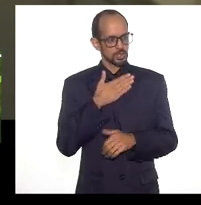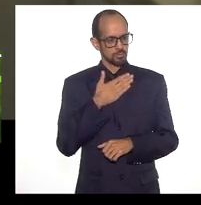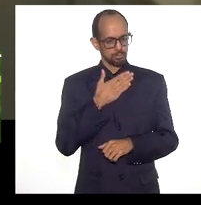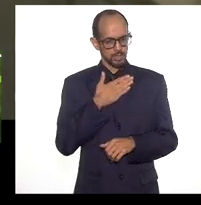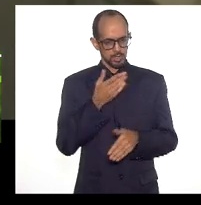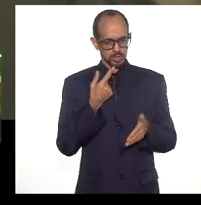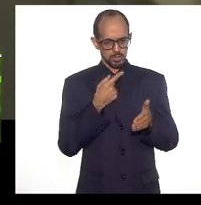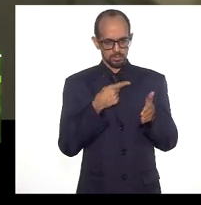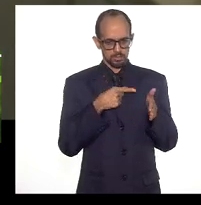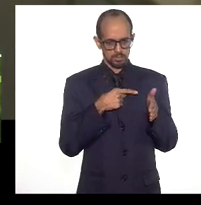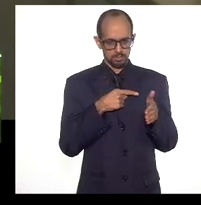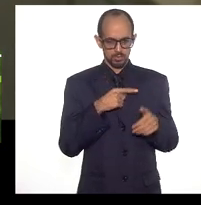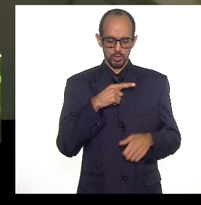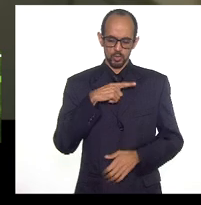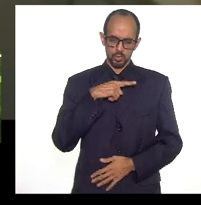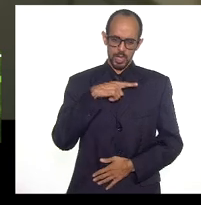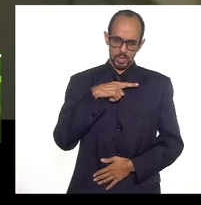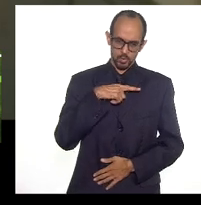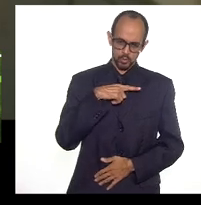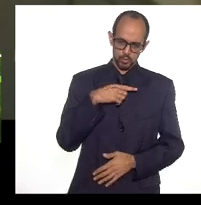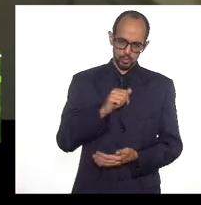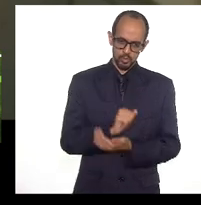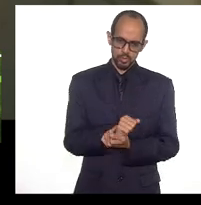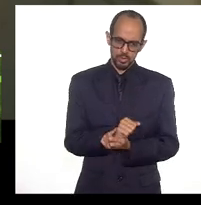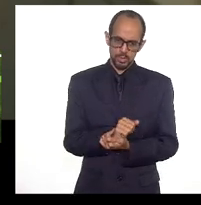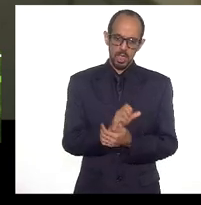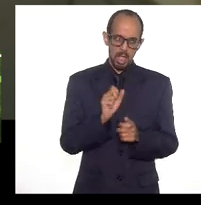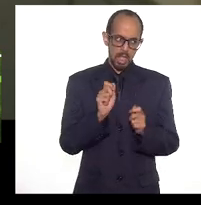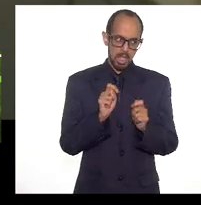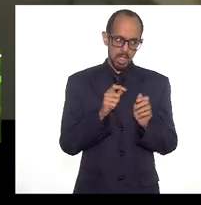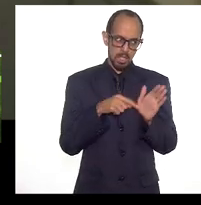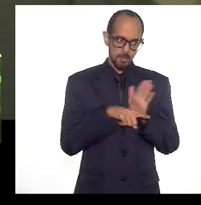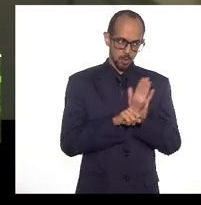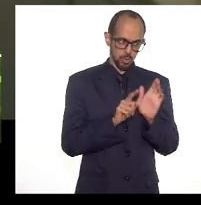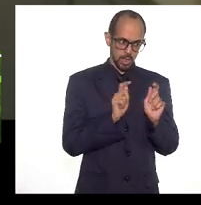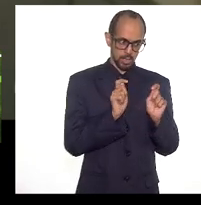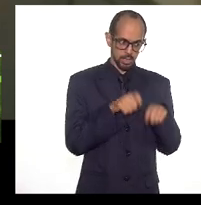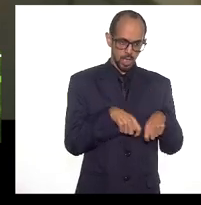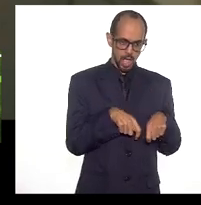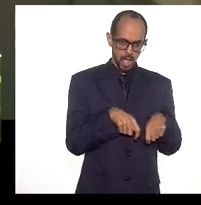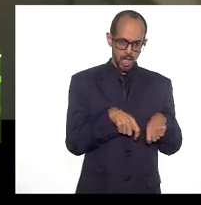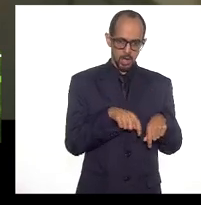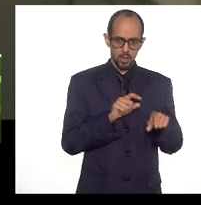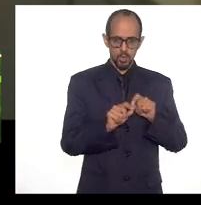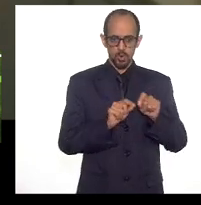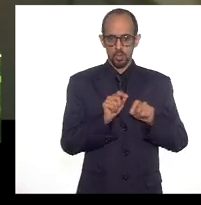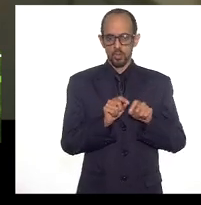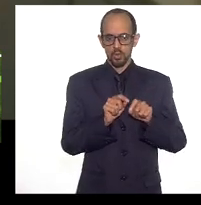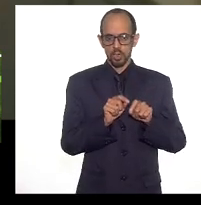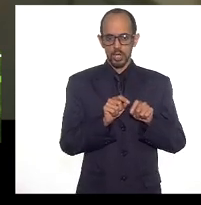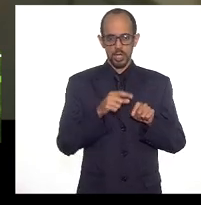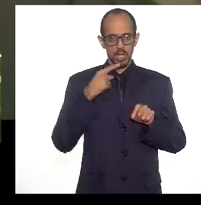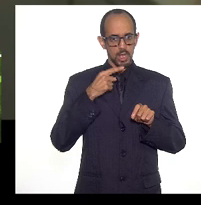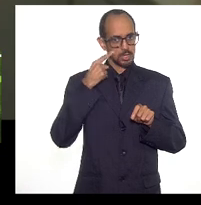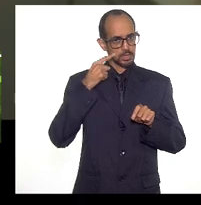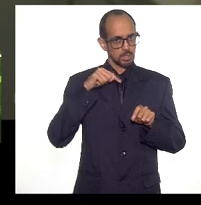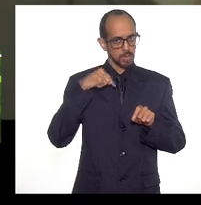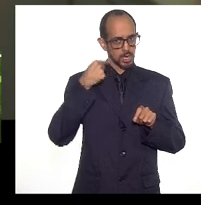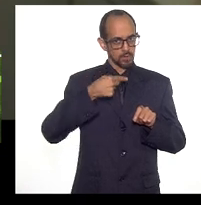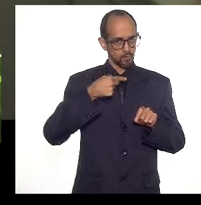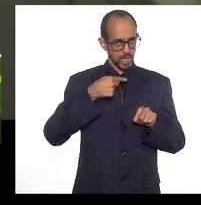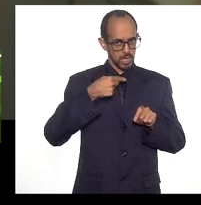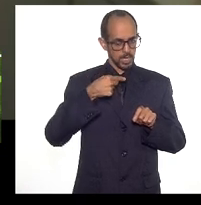visto que as tenho, seria possível, na próxima